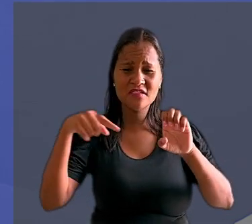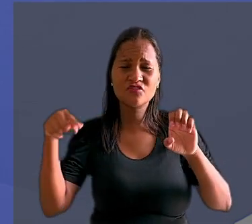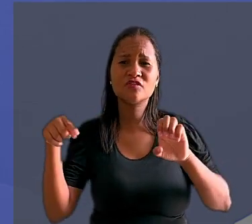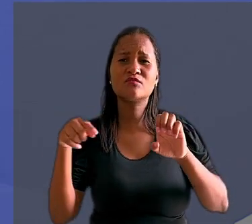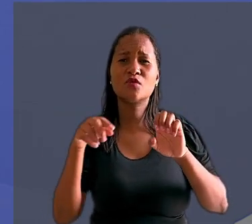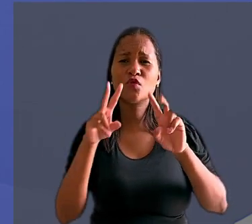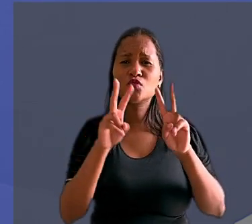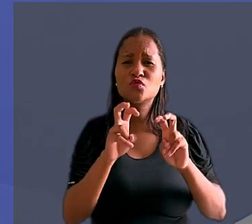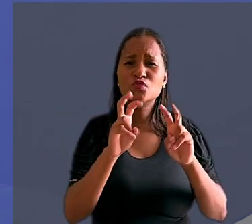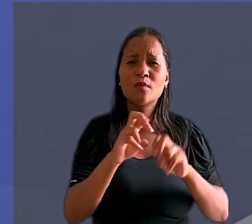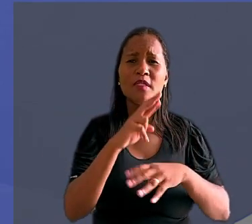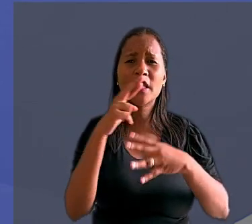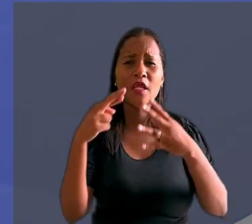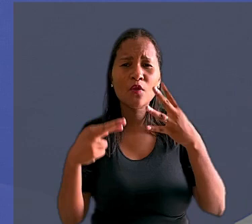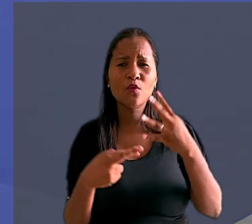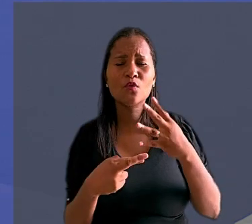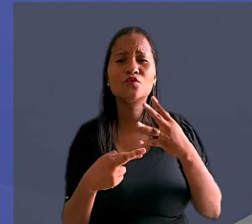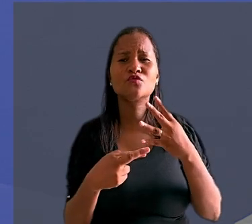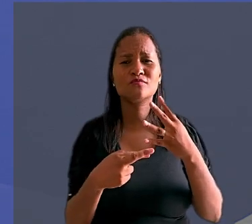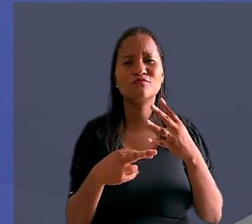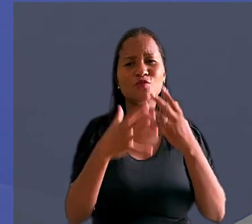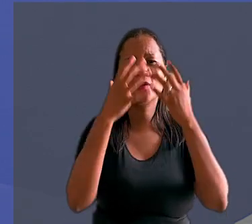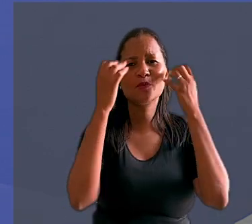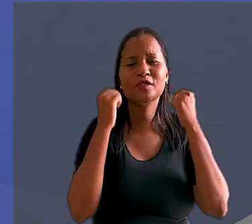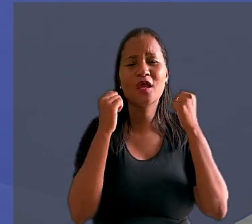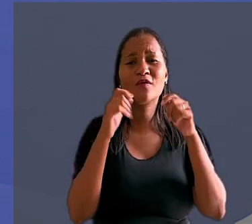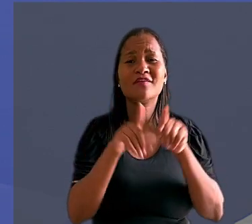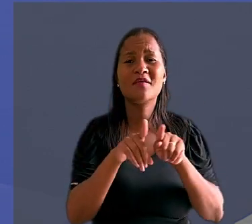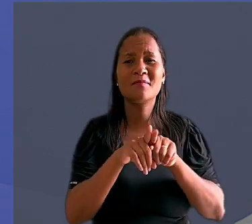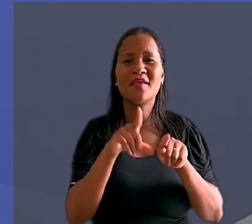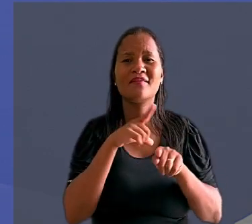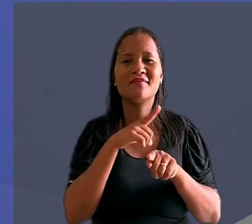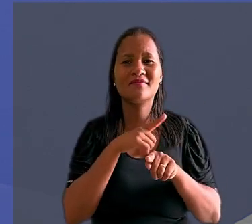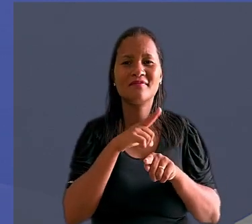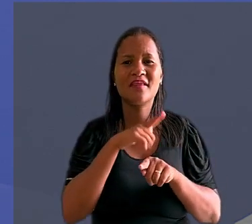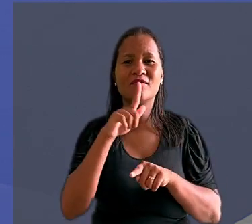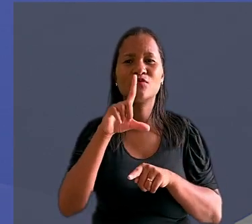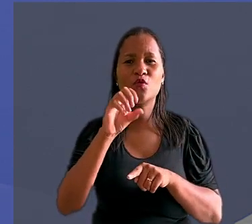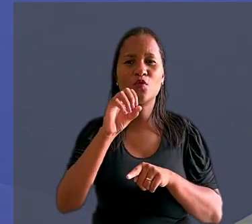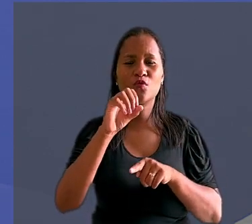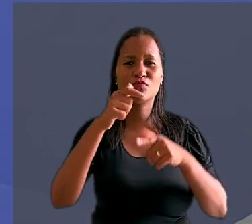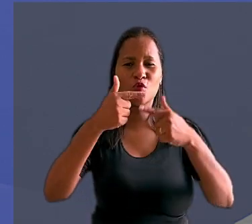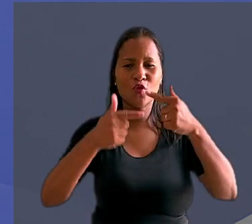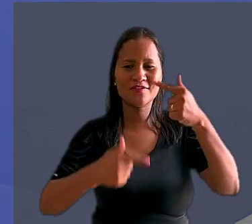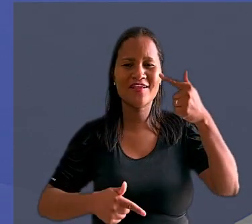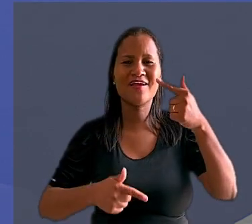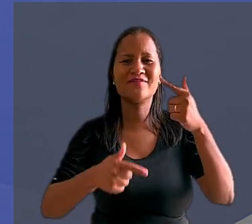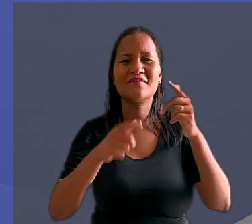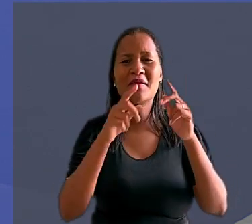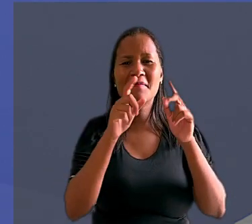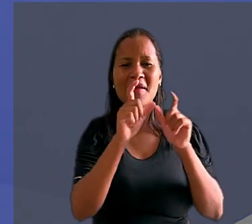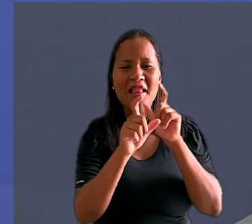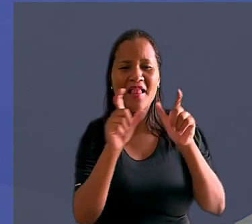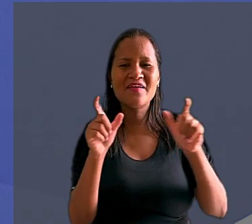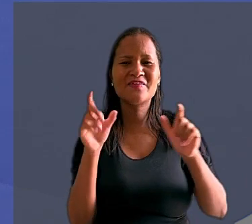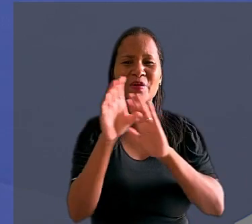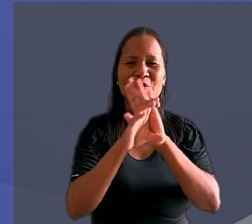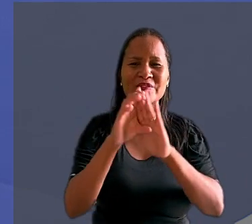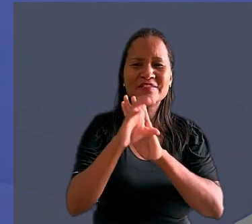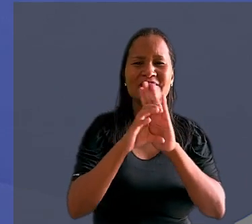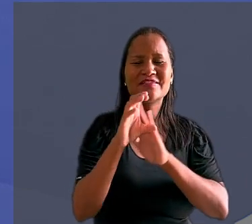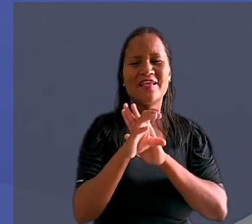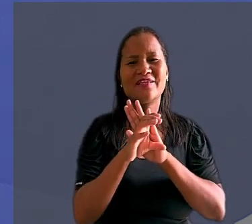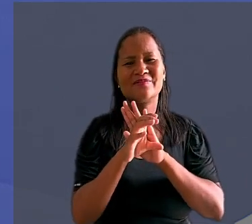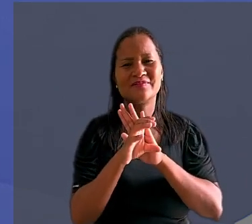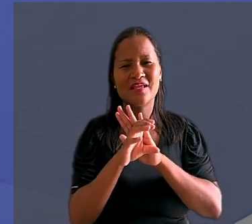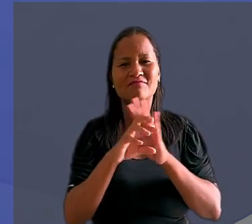recursos extraordinários interpostos no tribunal. Está disponível também um glossário com termos, conceitos e prazos